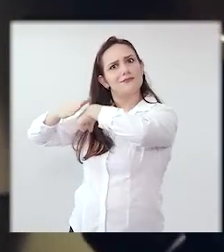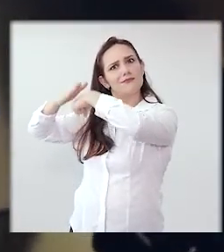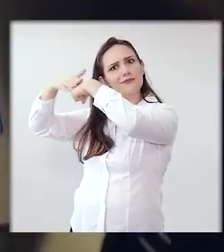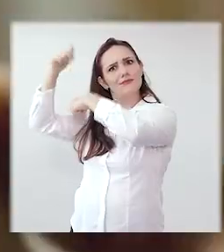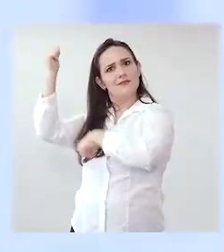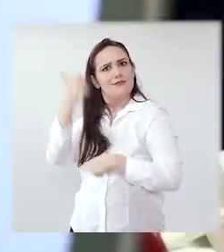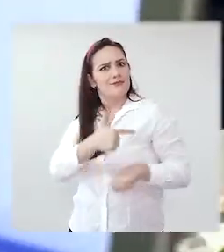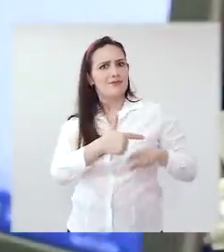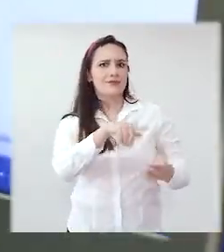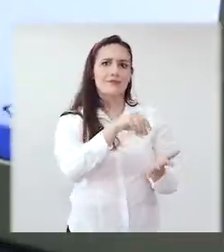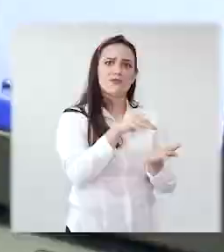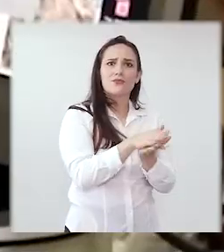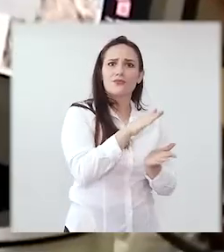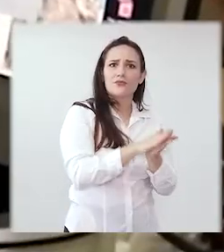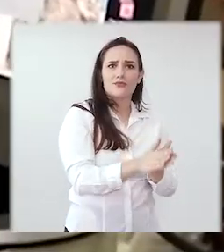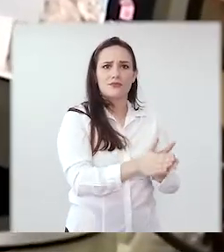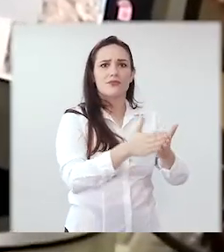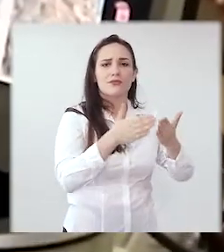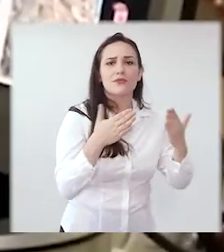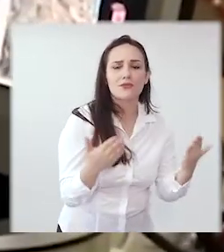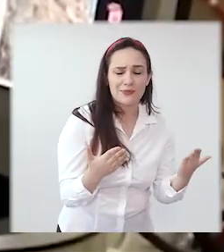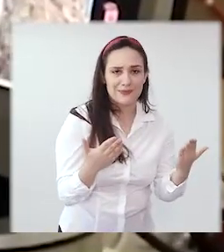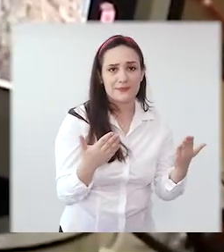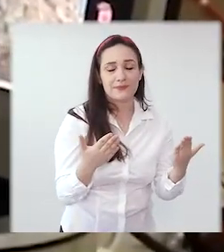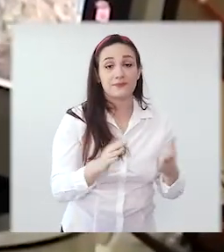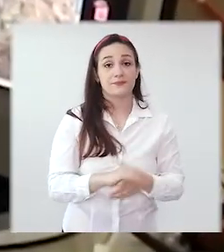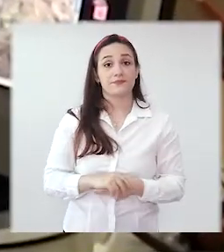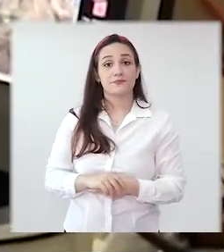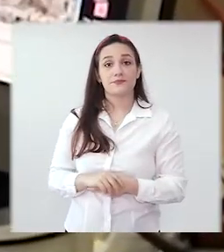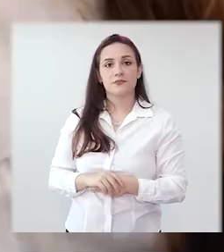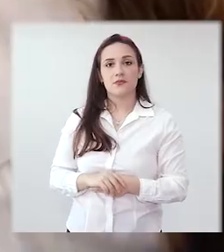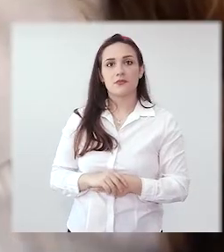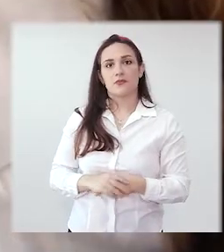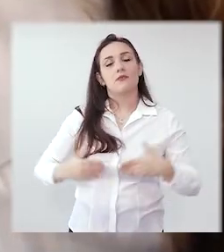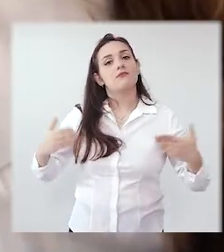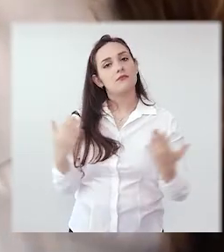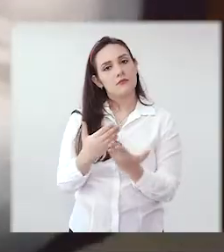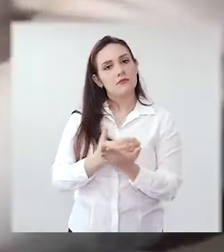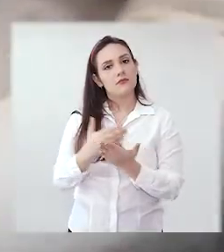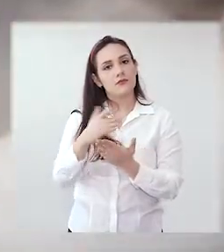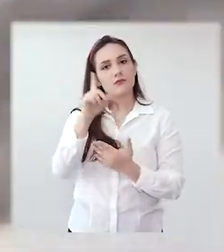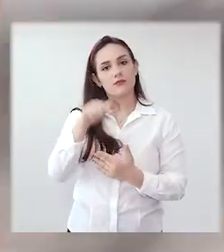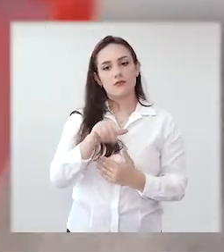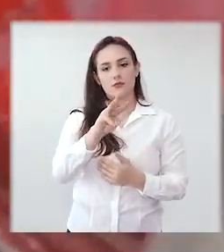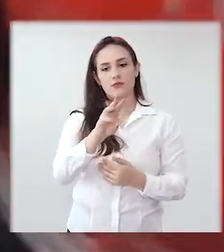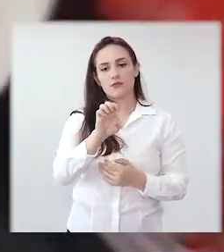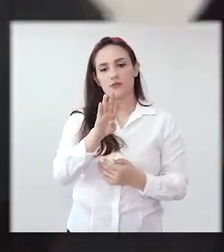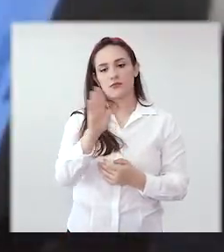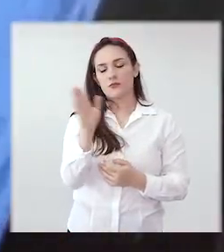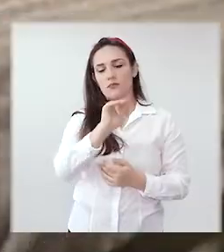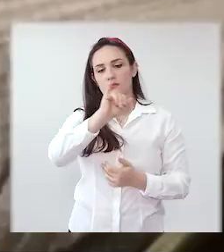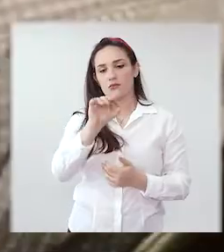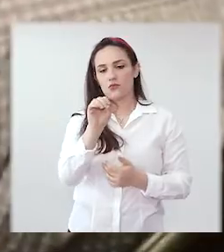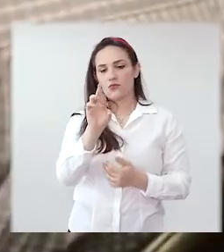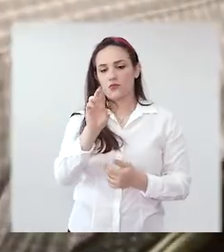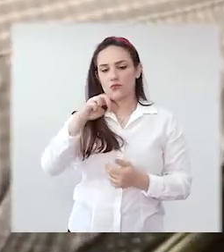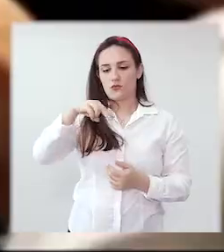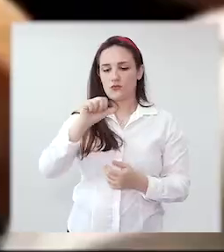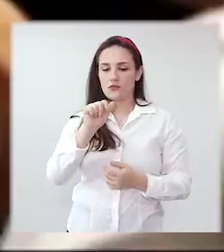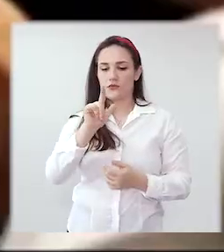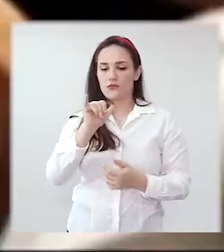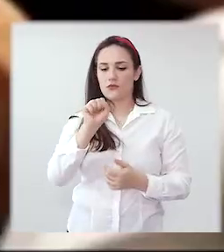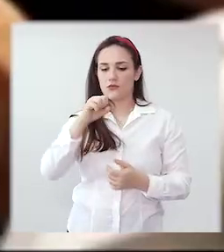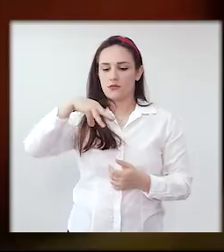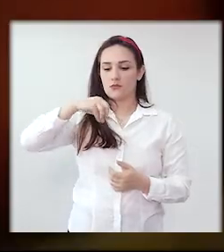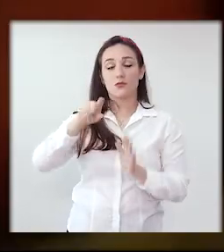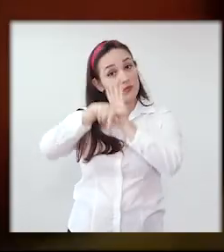e o surgimento de um meio próprio de comunicação. Nascia, enfim, o webjornalismo, pensado e